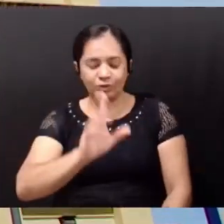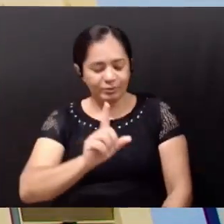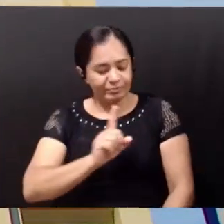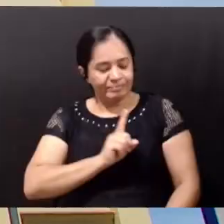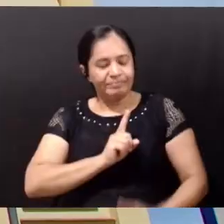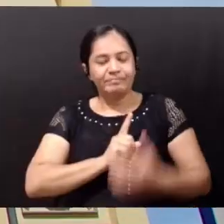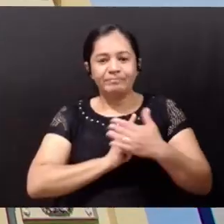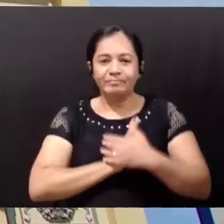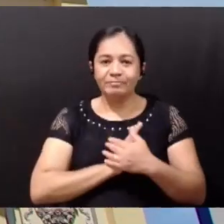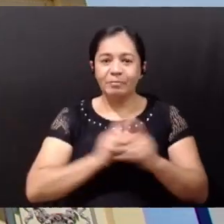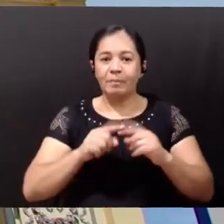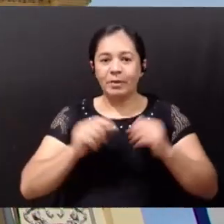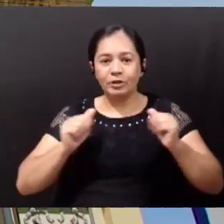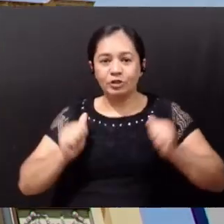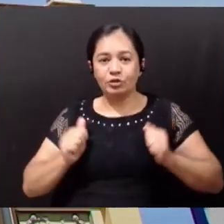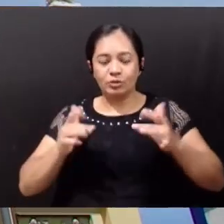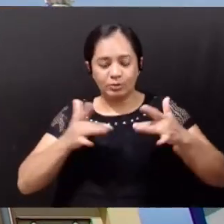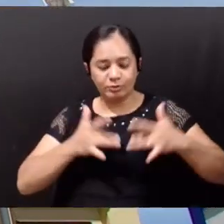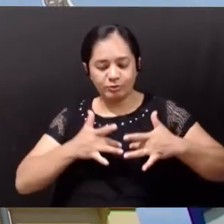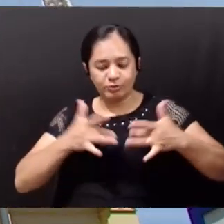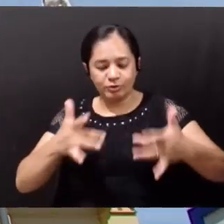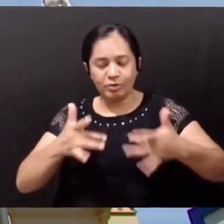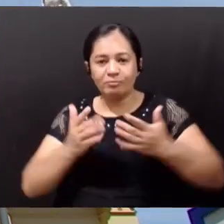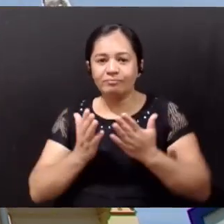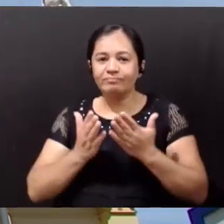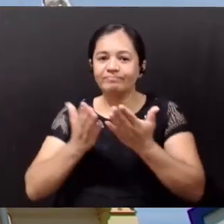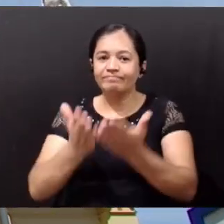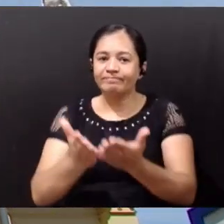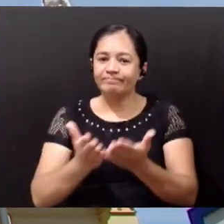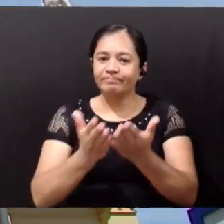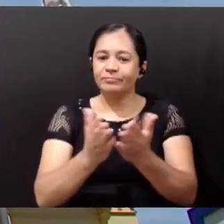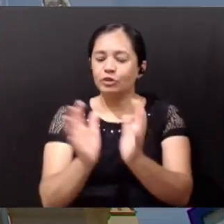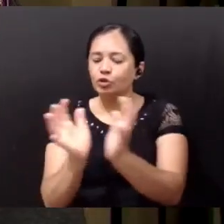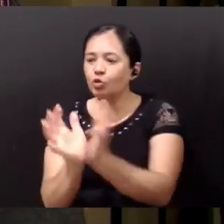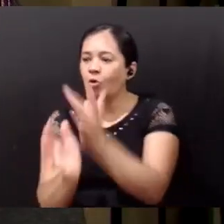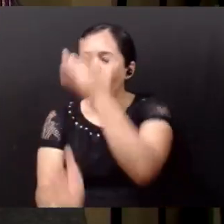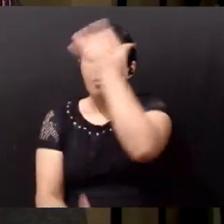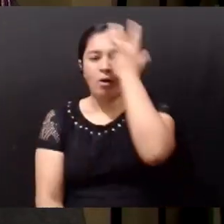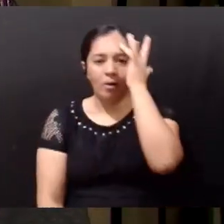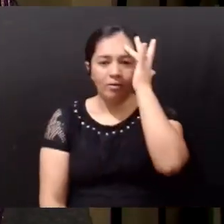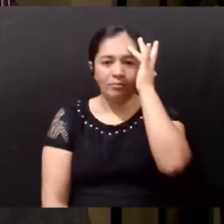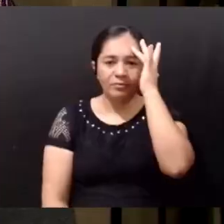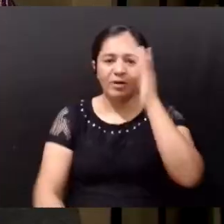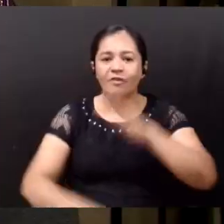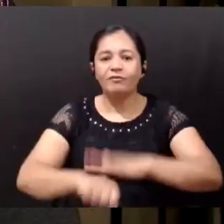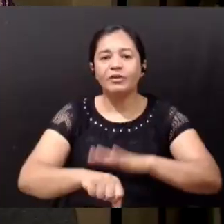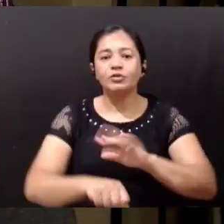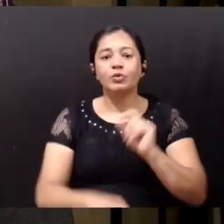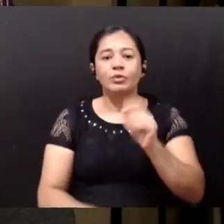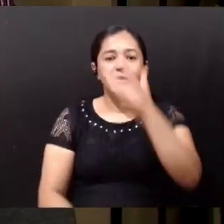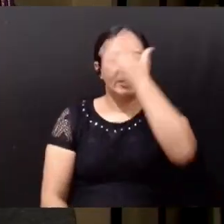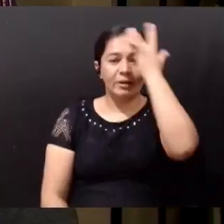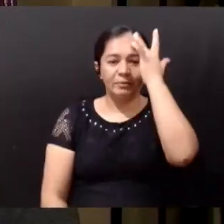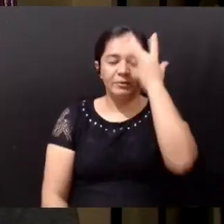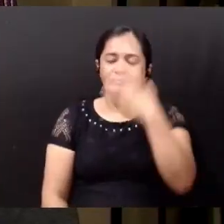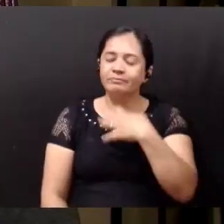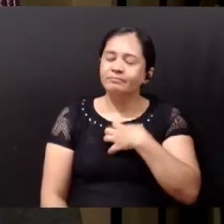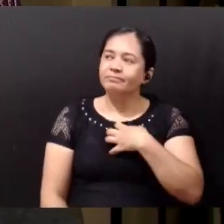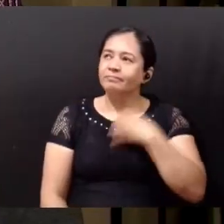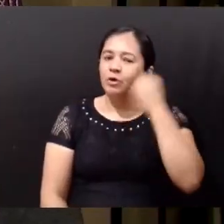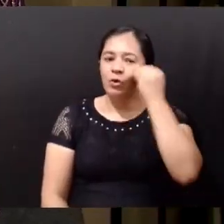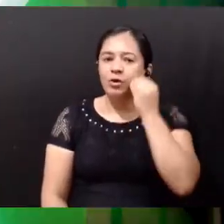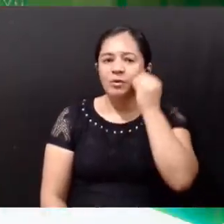de caridade de alguém, de um grupo, faz com que a pessoa tenha uma experiência com Deus de